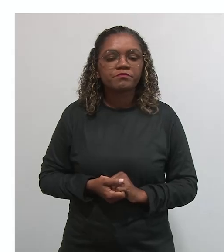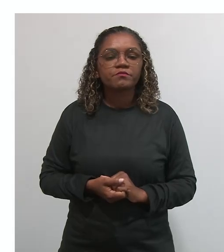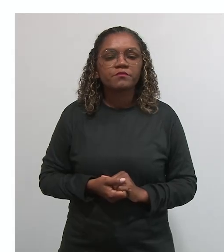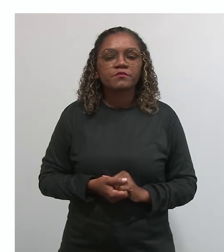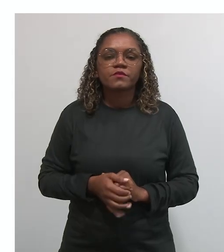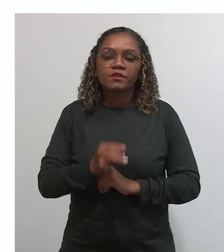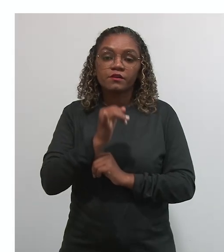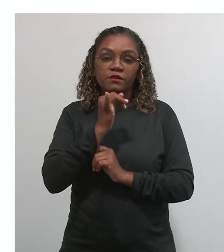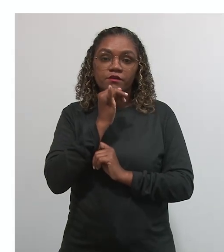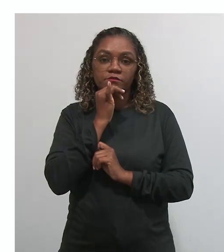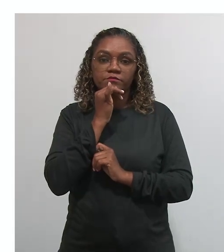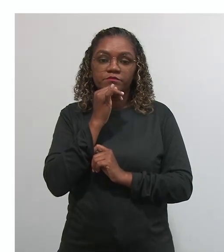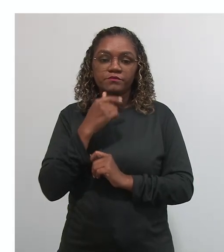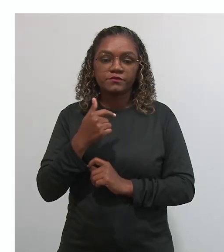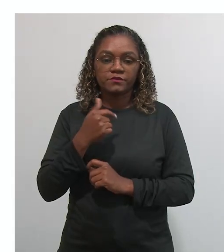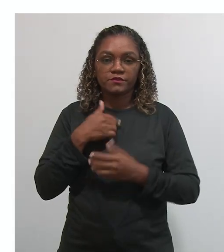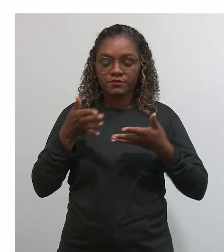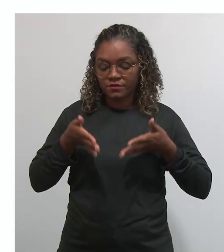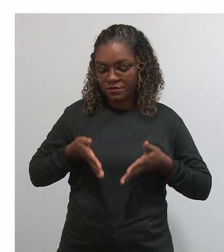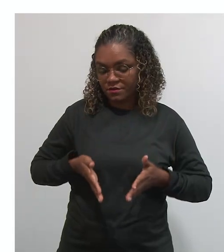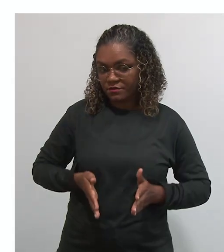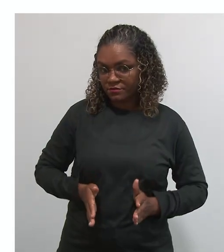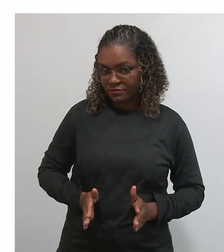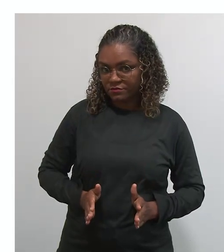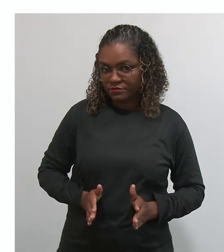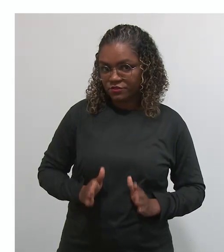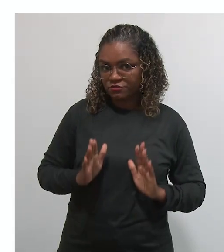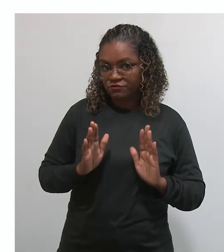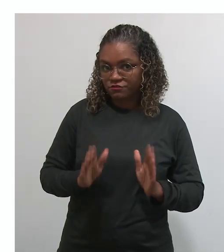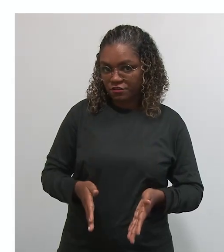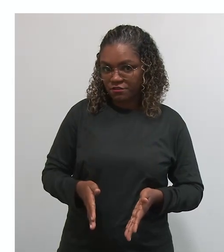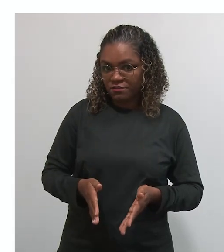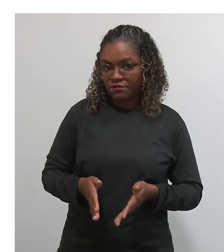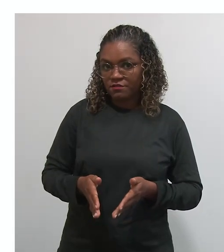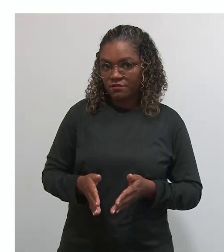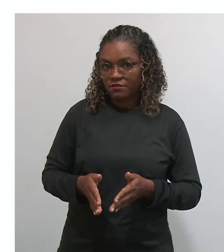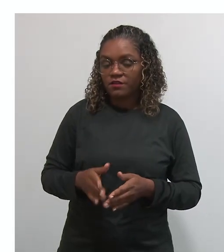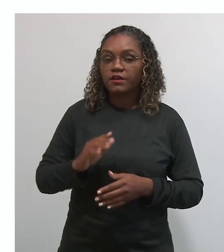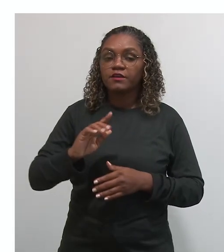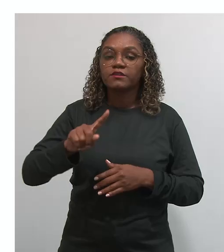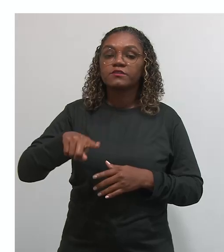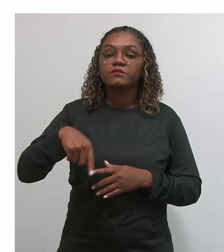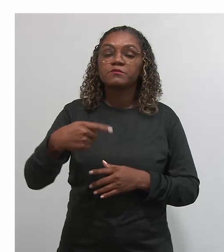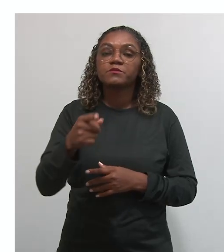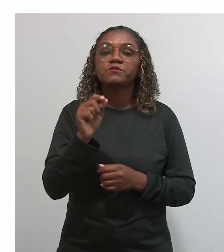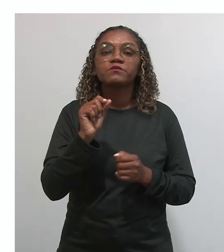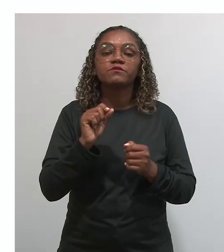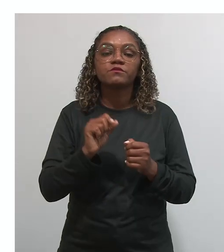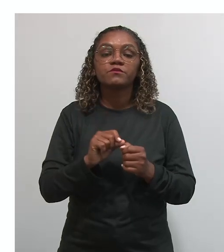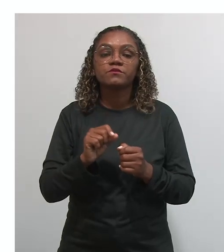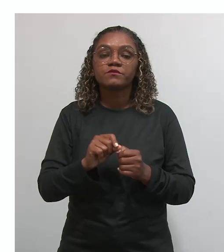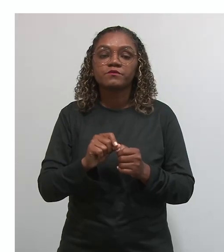do momento que eu vou nascendo, eu vou tendo